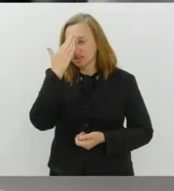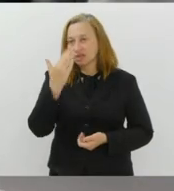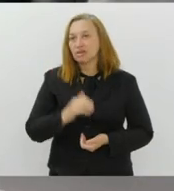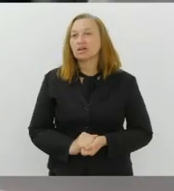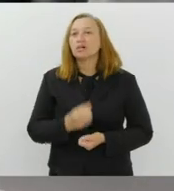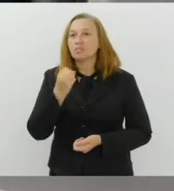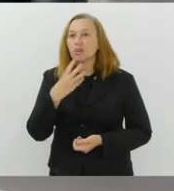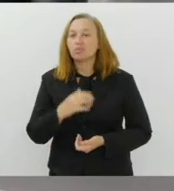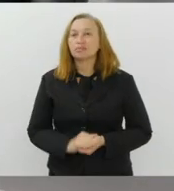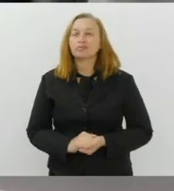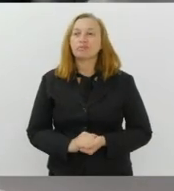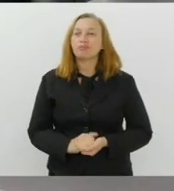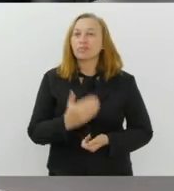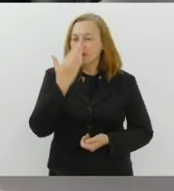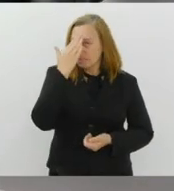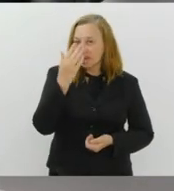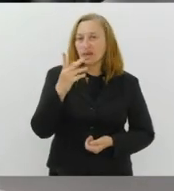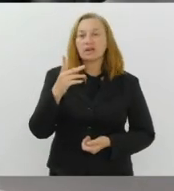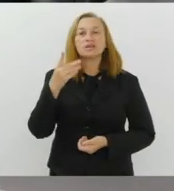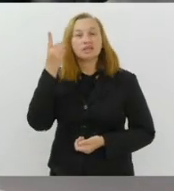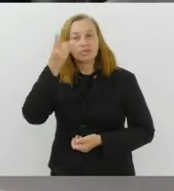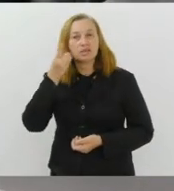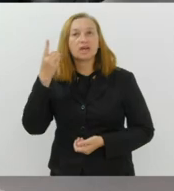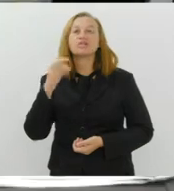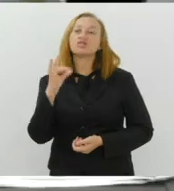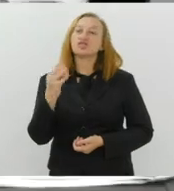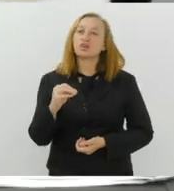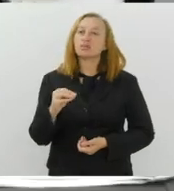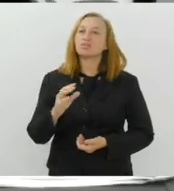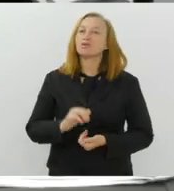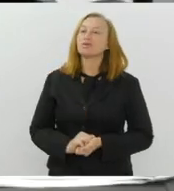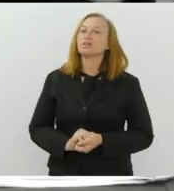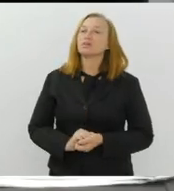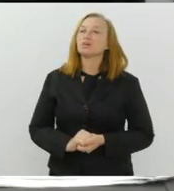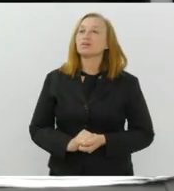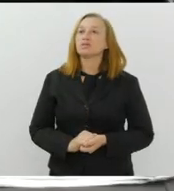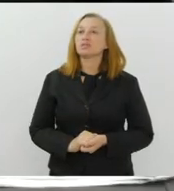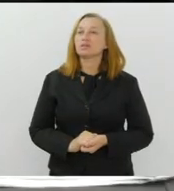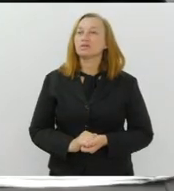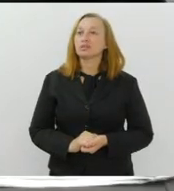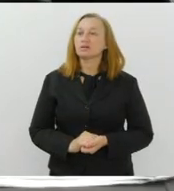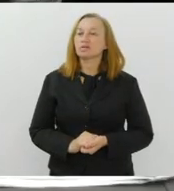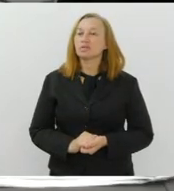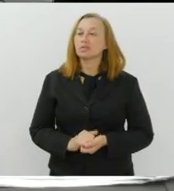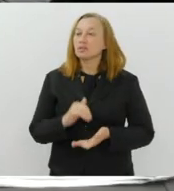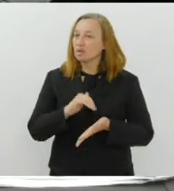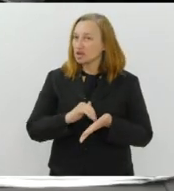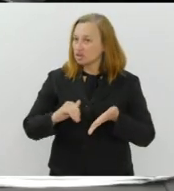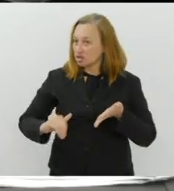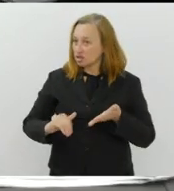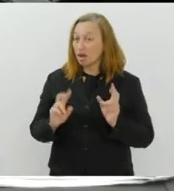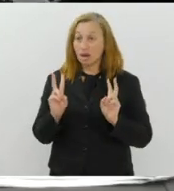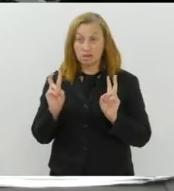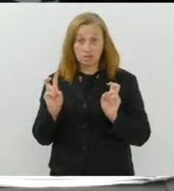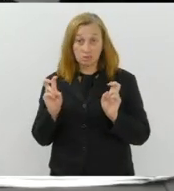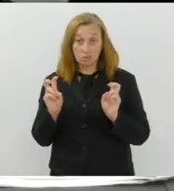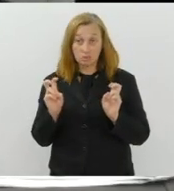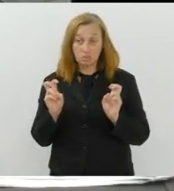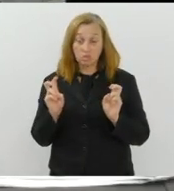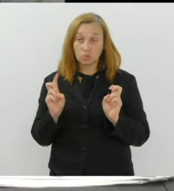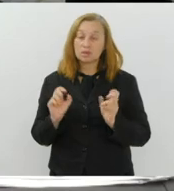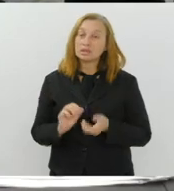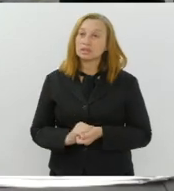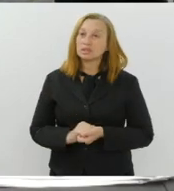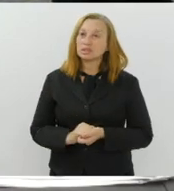Bom, então, obrigado, Thiago, deputado Thiago. Nós vamos fazer o seguinte, vamos retirar as questões que ainda